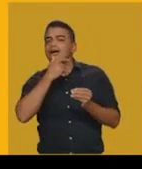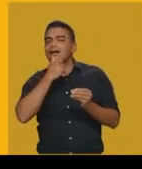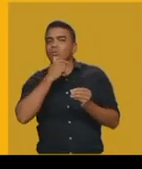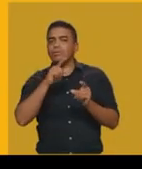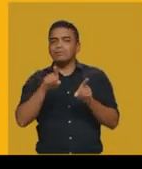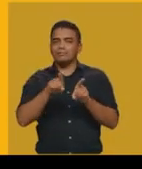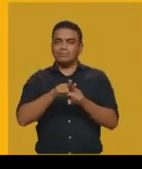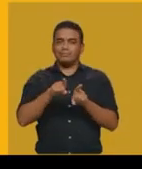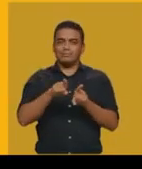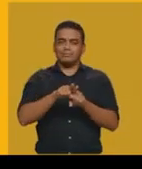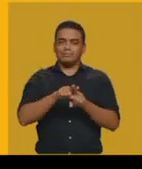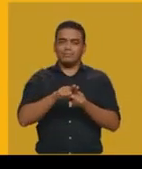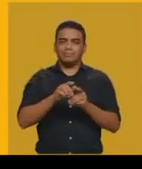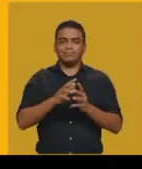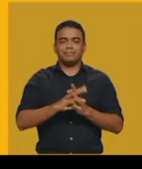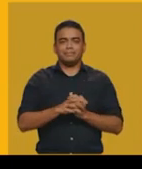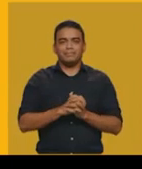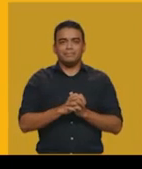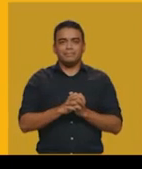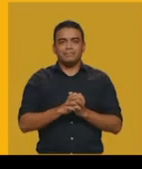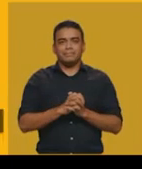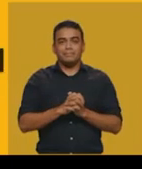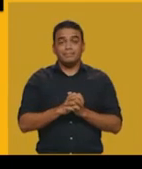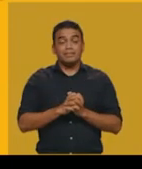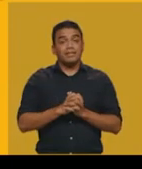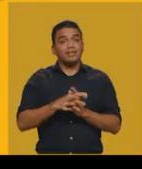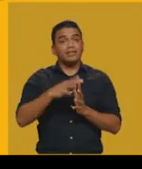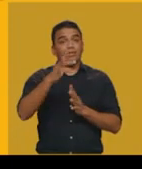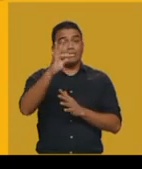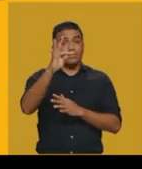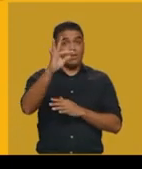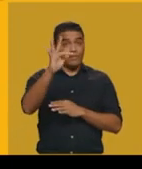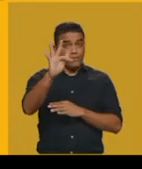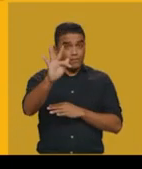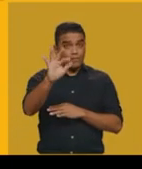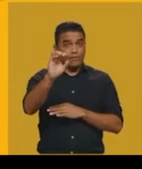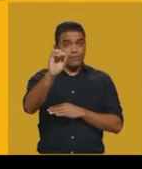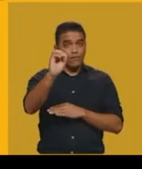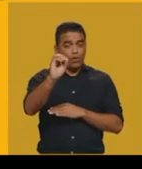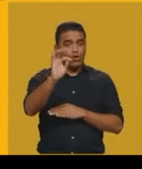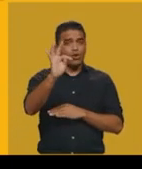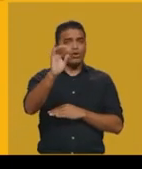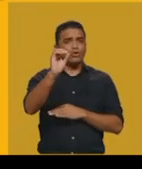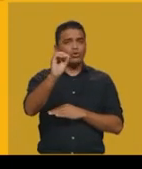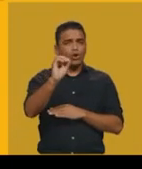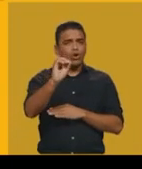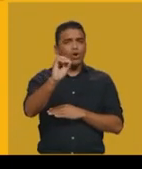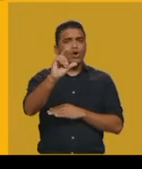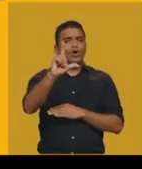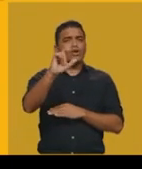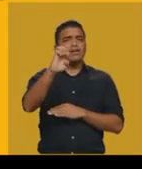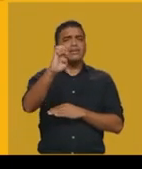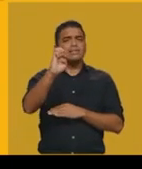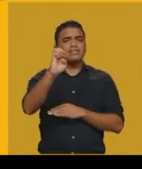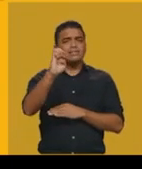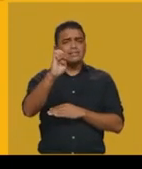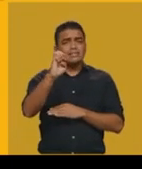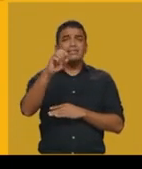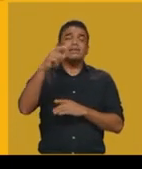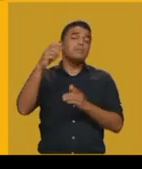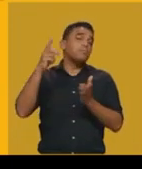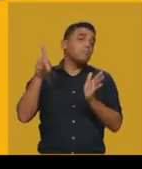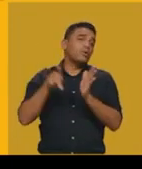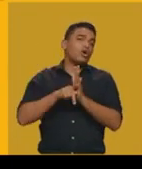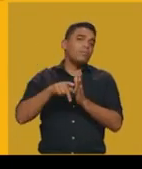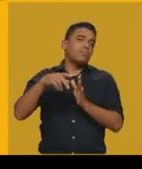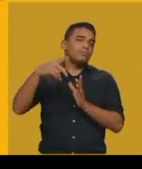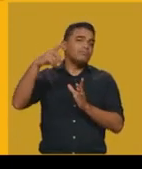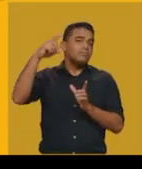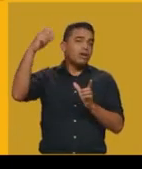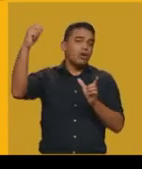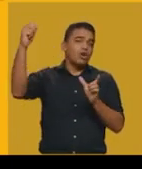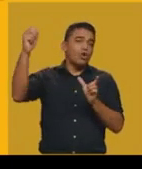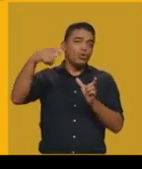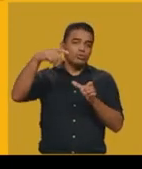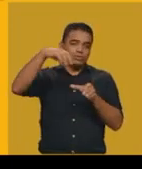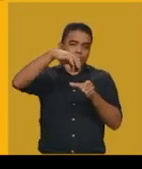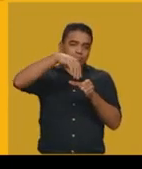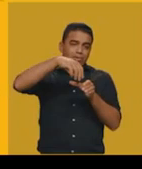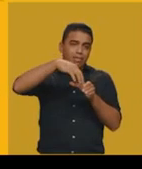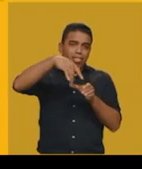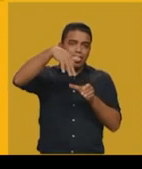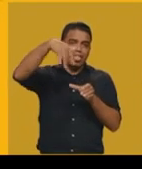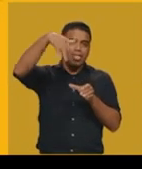Bom, ou seja, fotólise é sempre quando existe uma quebra provocada pela luz. Uma